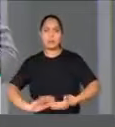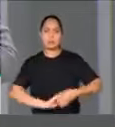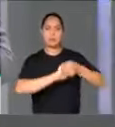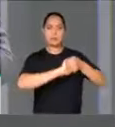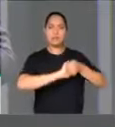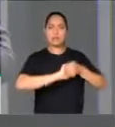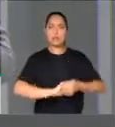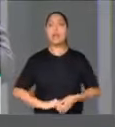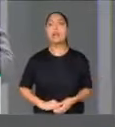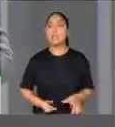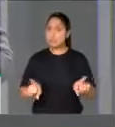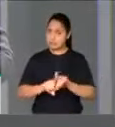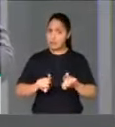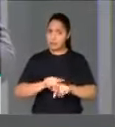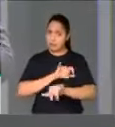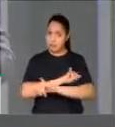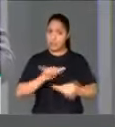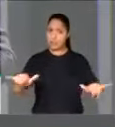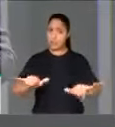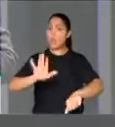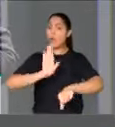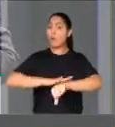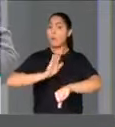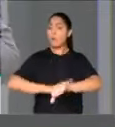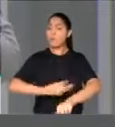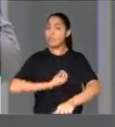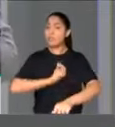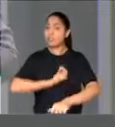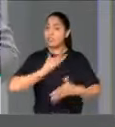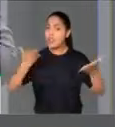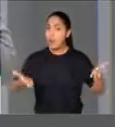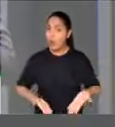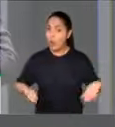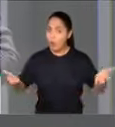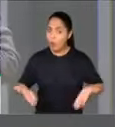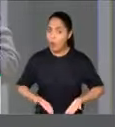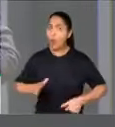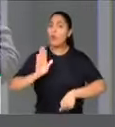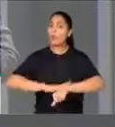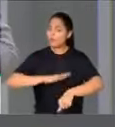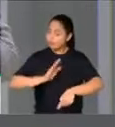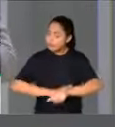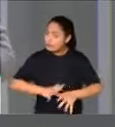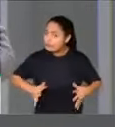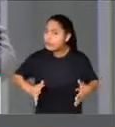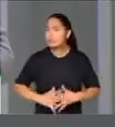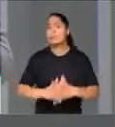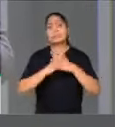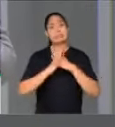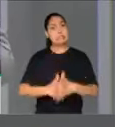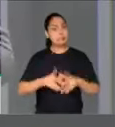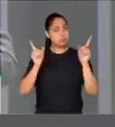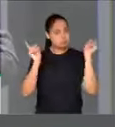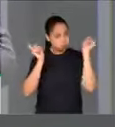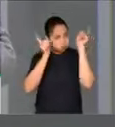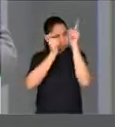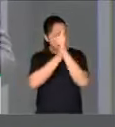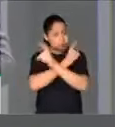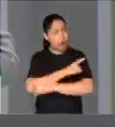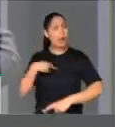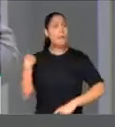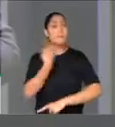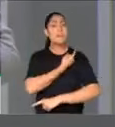dizer que o tempo que nós estamos vivendo agora é um tempo ainda difícil. Mas nós